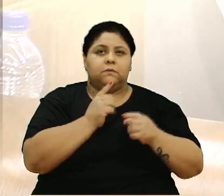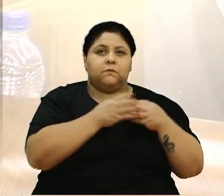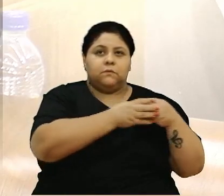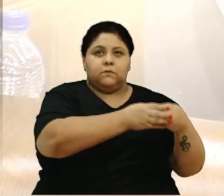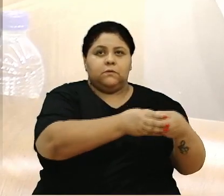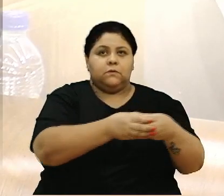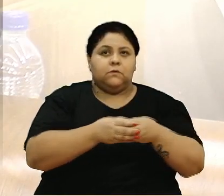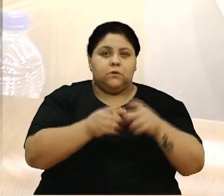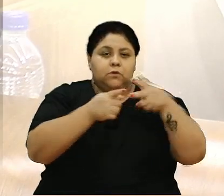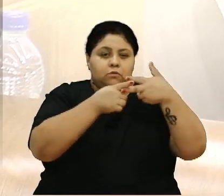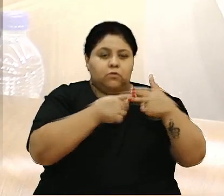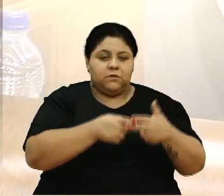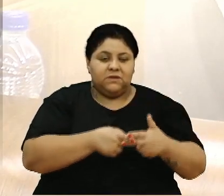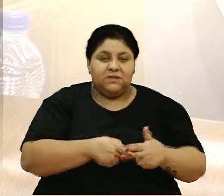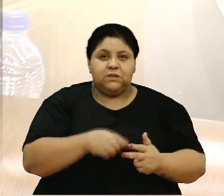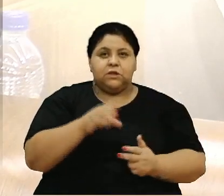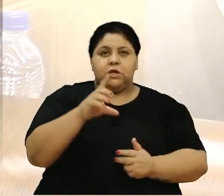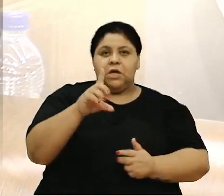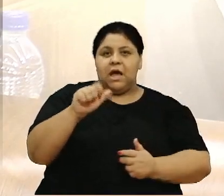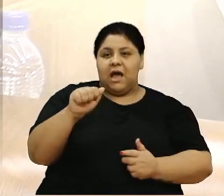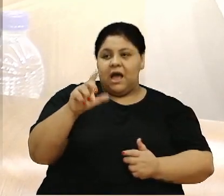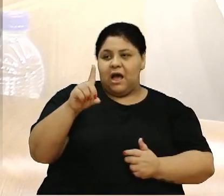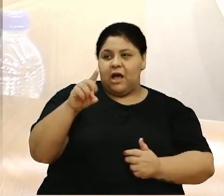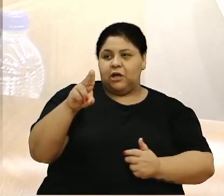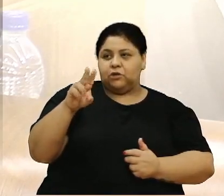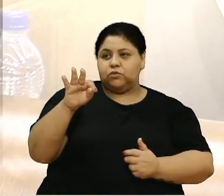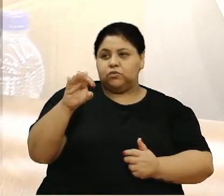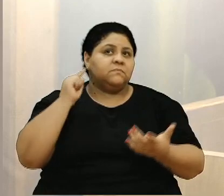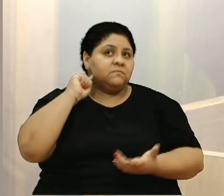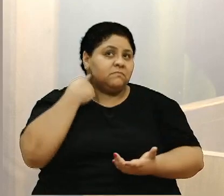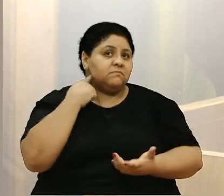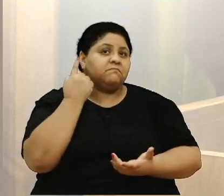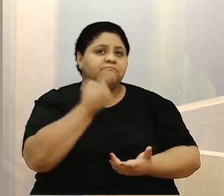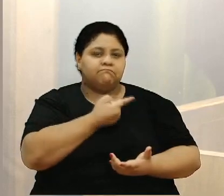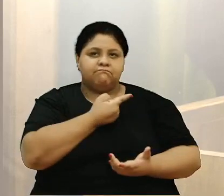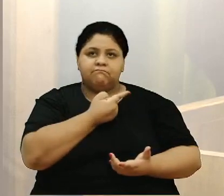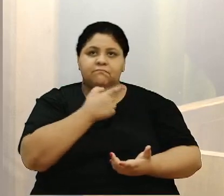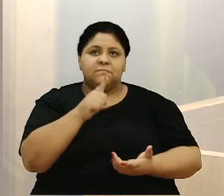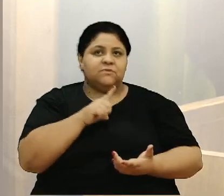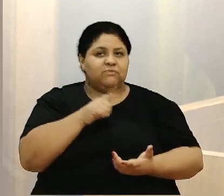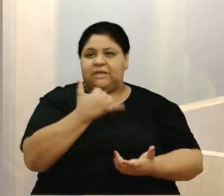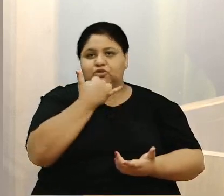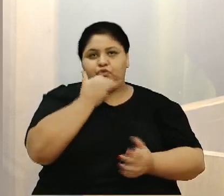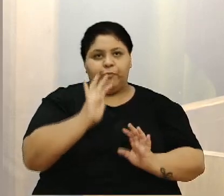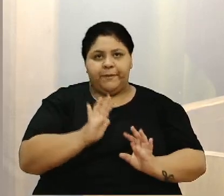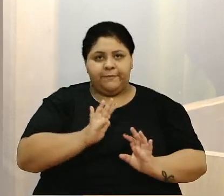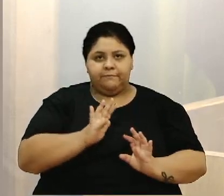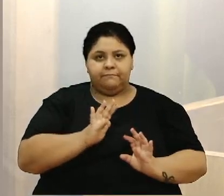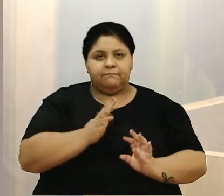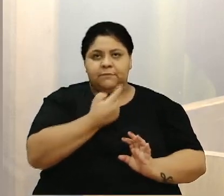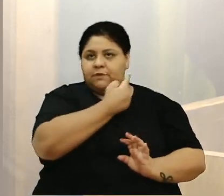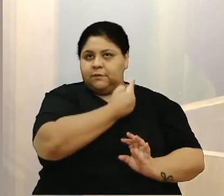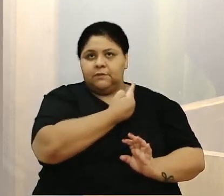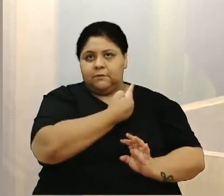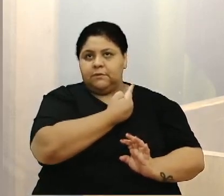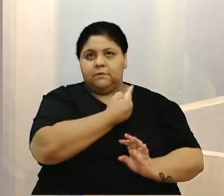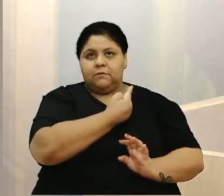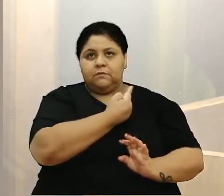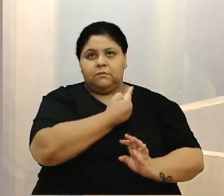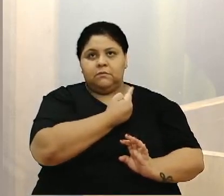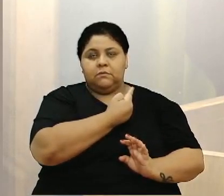hoje ou amanhã. E a chuva vai descer, toda o churume vai descer para a bacia. Tá? Vocês olhem ali, ó, tá